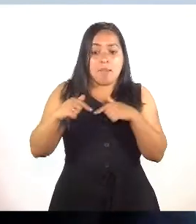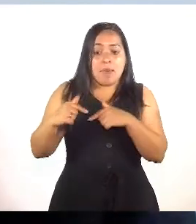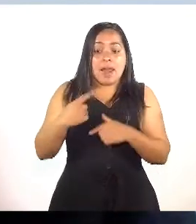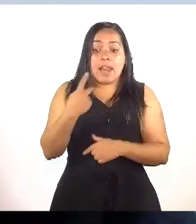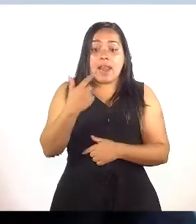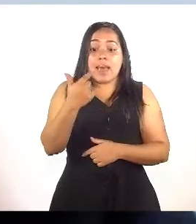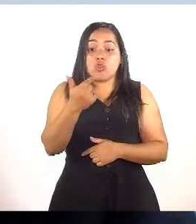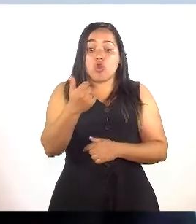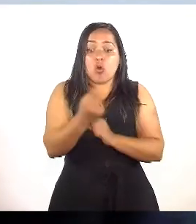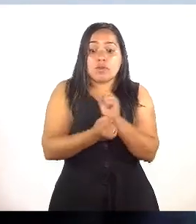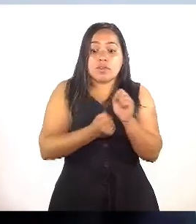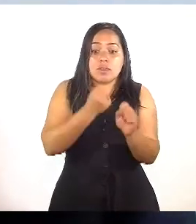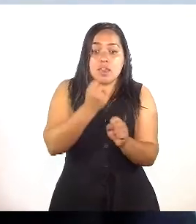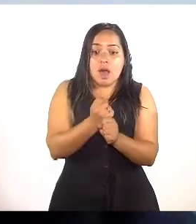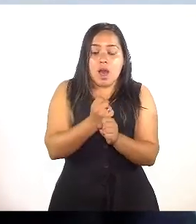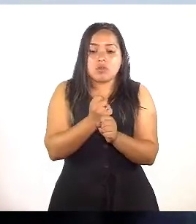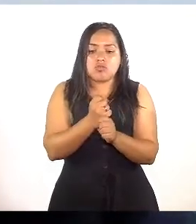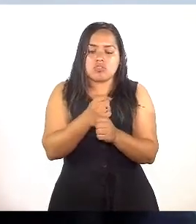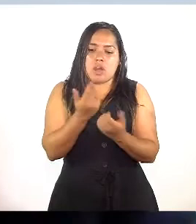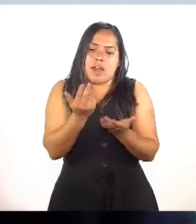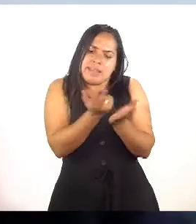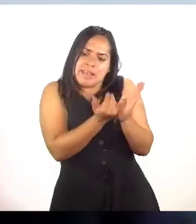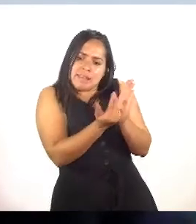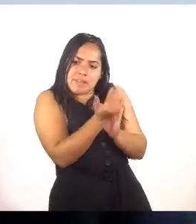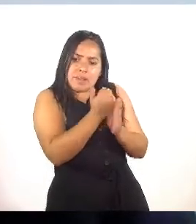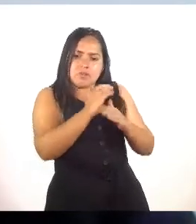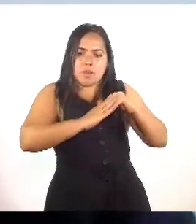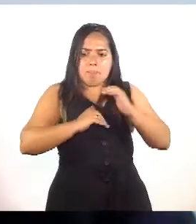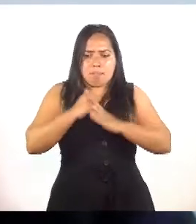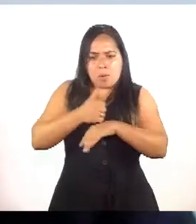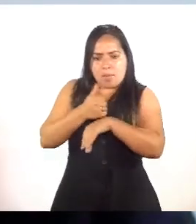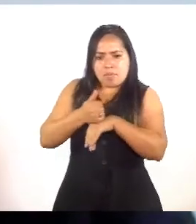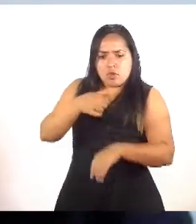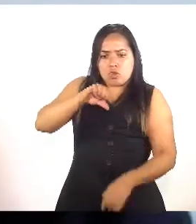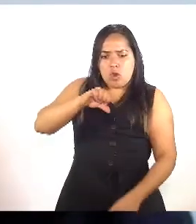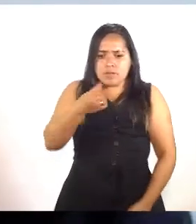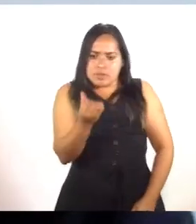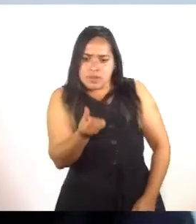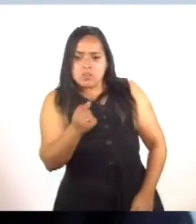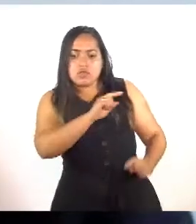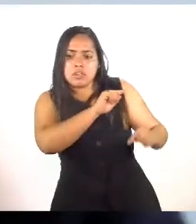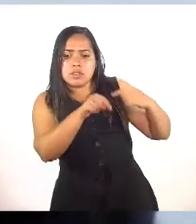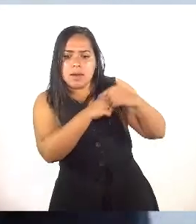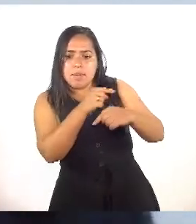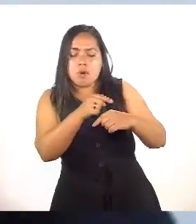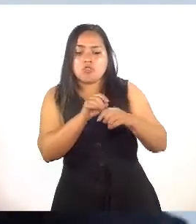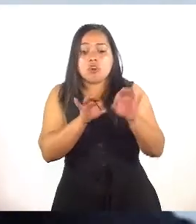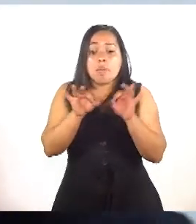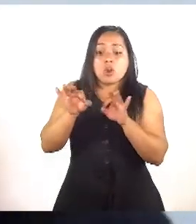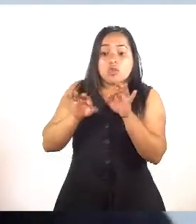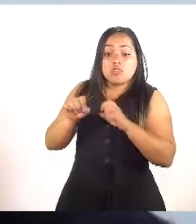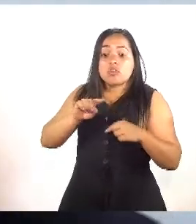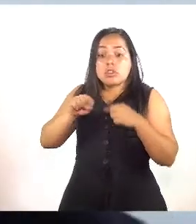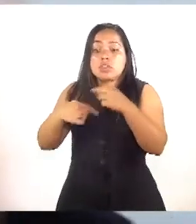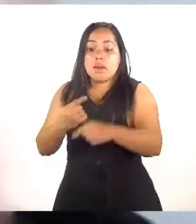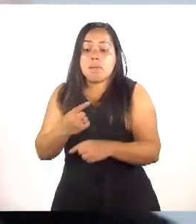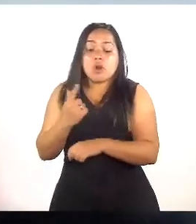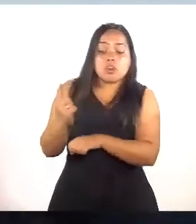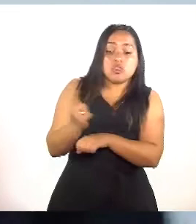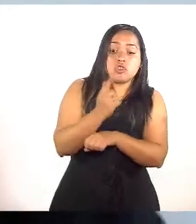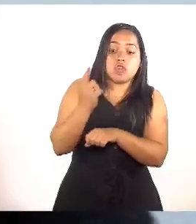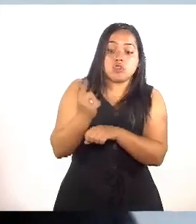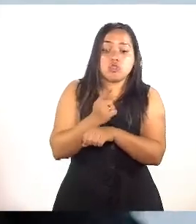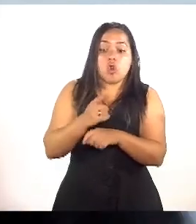desde iniciando aí como desenhista, no 96, passando a projetista, e depois gestor de manutenção de plantas.